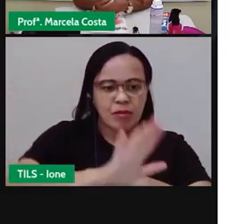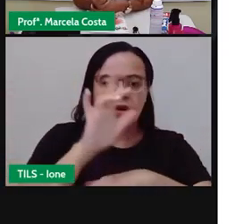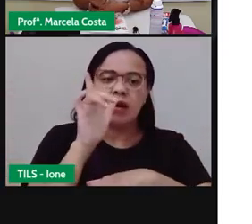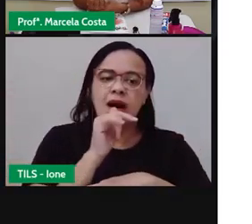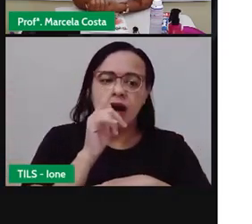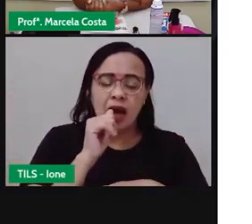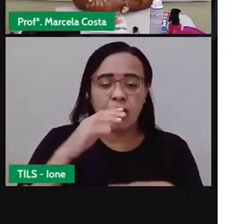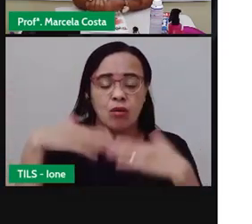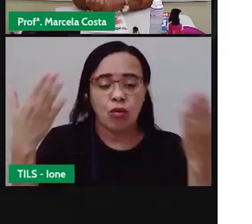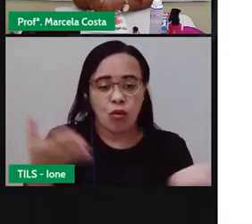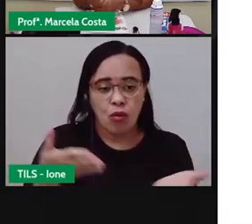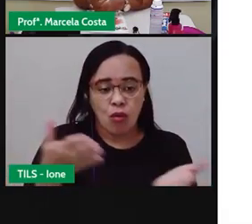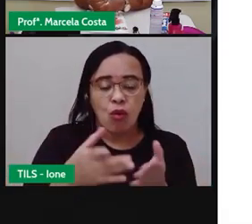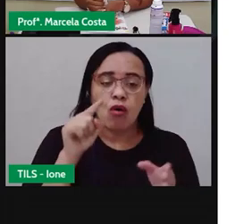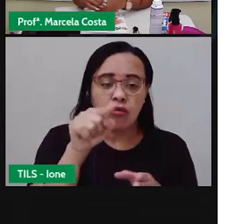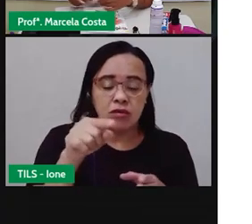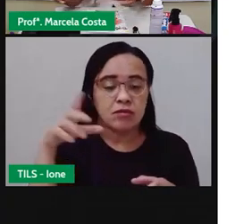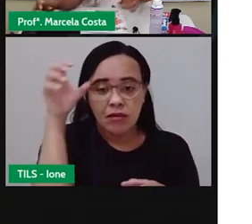diferentes escalas de tempo,